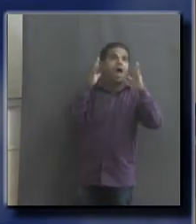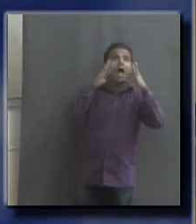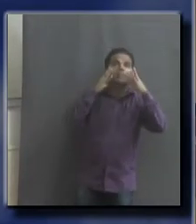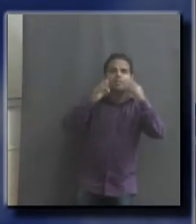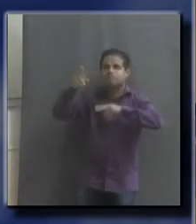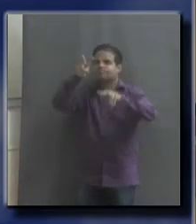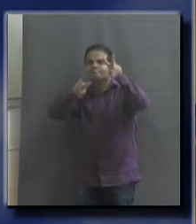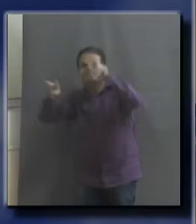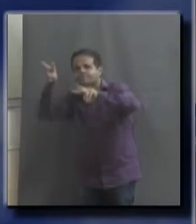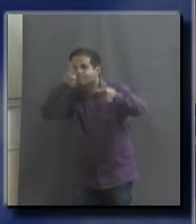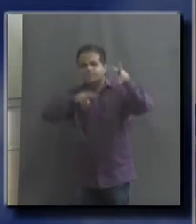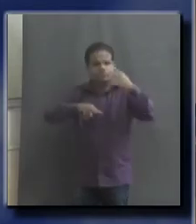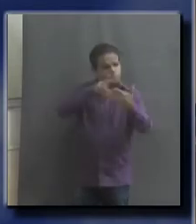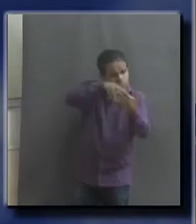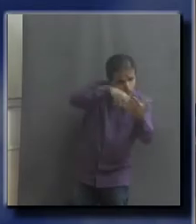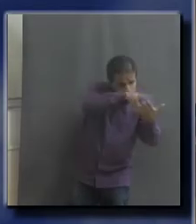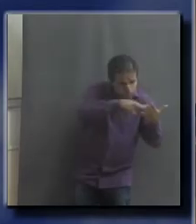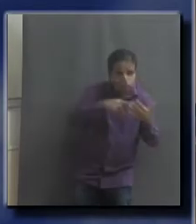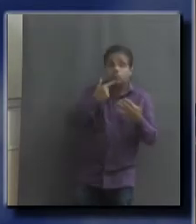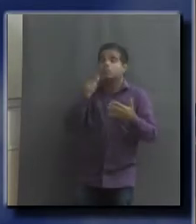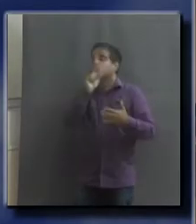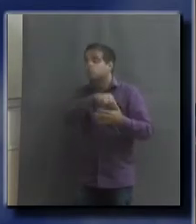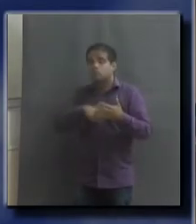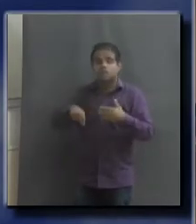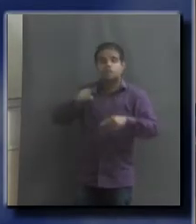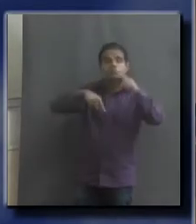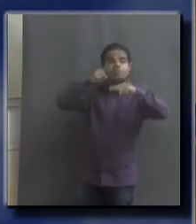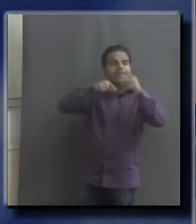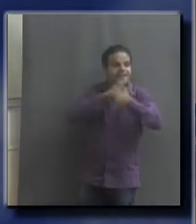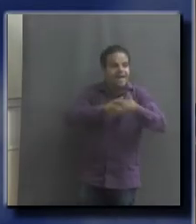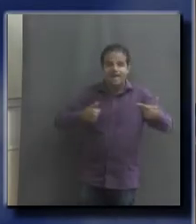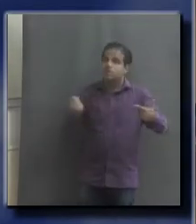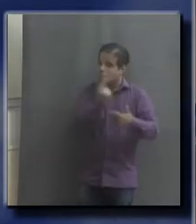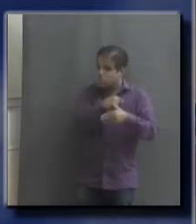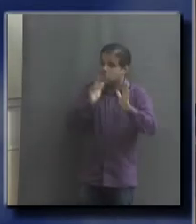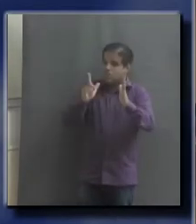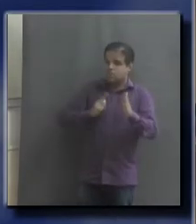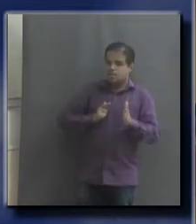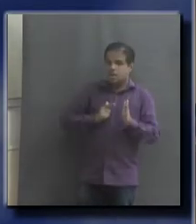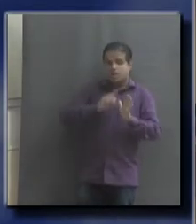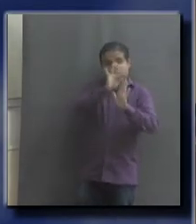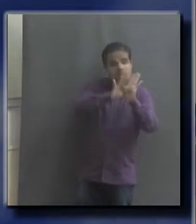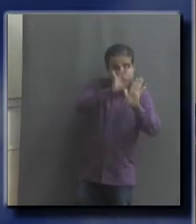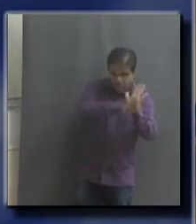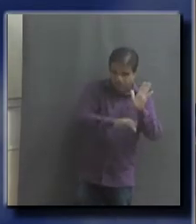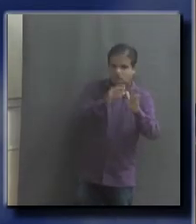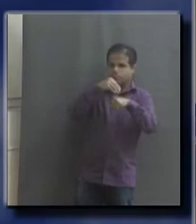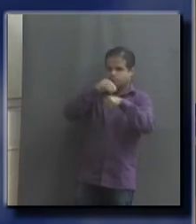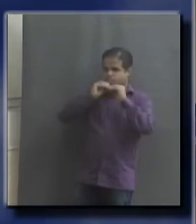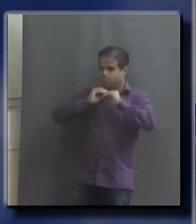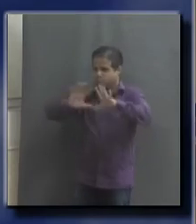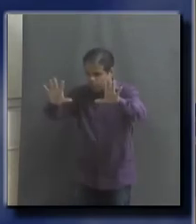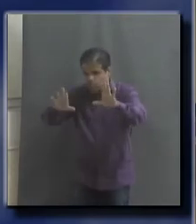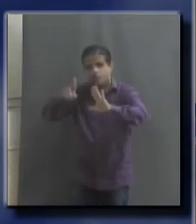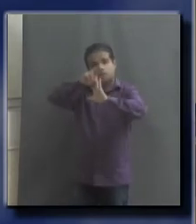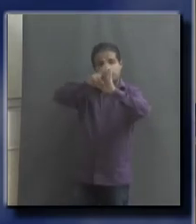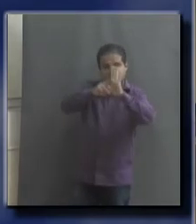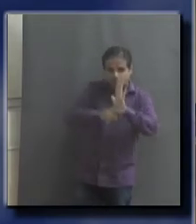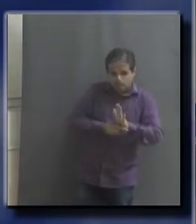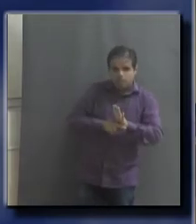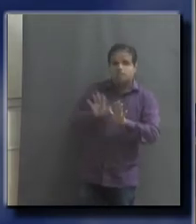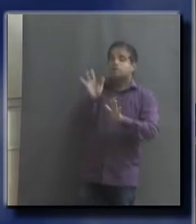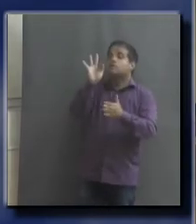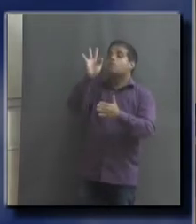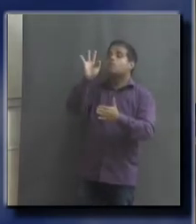leituras. E de que leituras eu estou falando aqui? A leitura dos materiais que a gente tem. A gente tem um texto disparador, a gente tem um regulamento e a gente tem um formulário